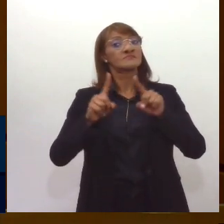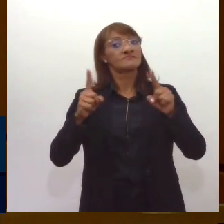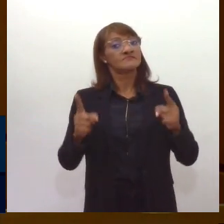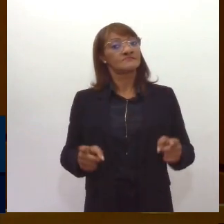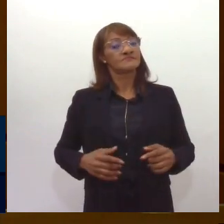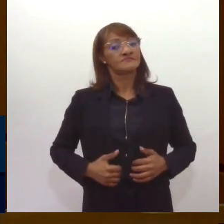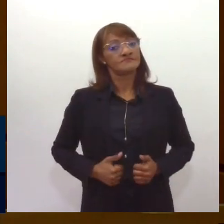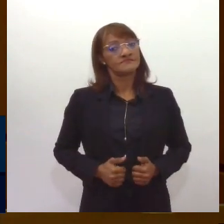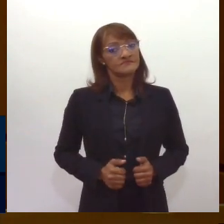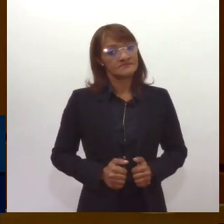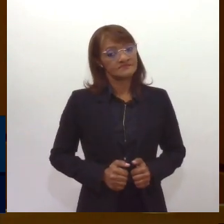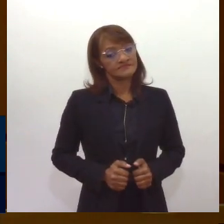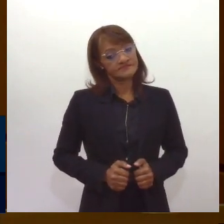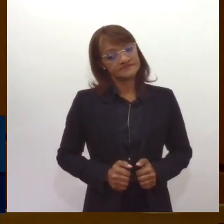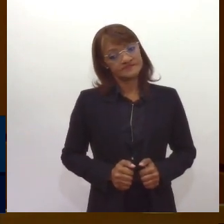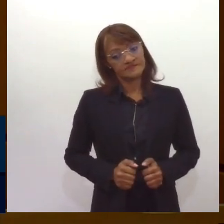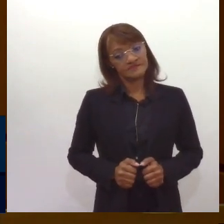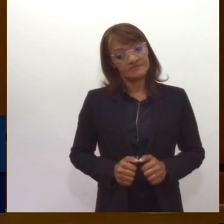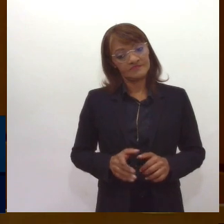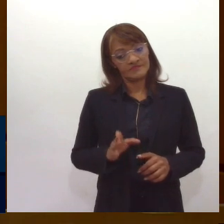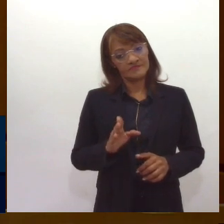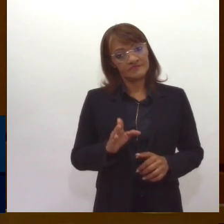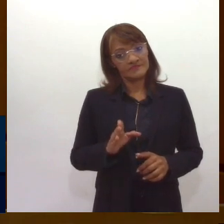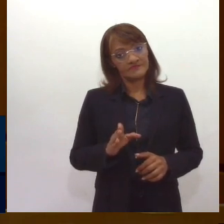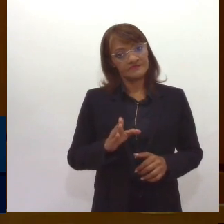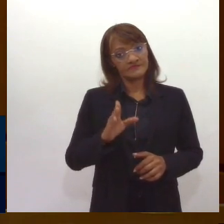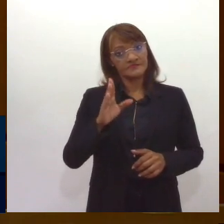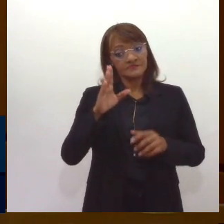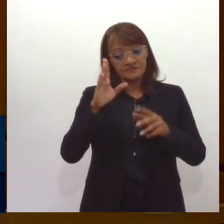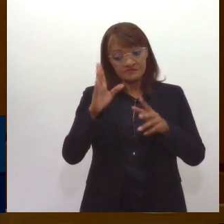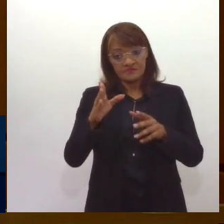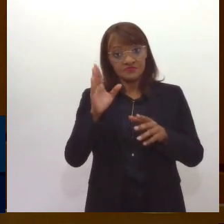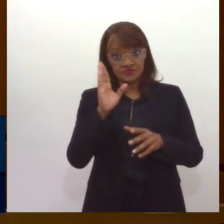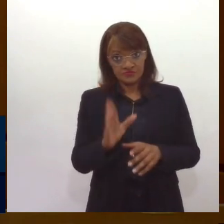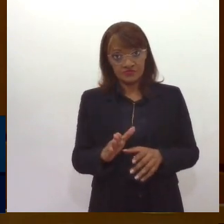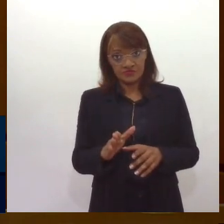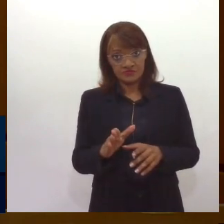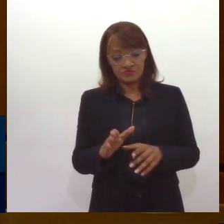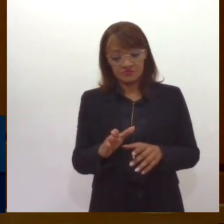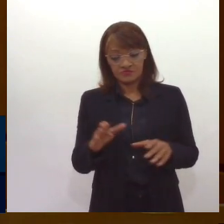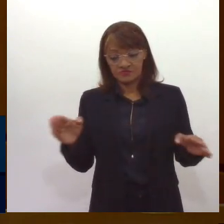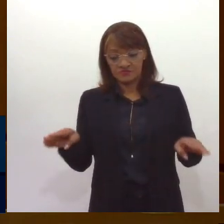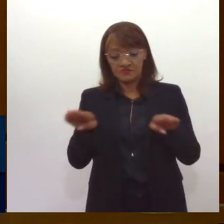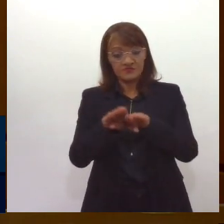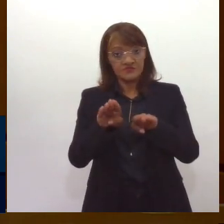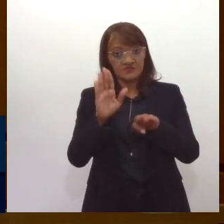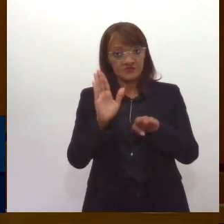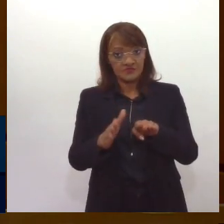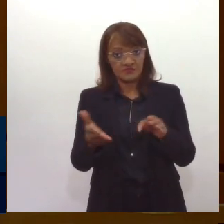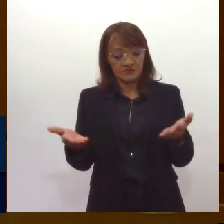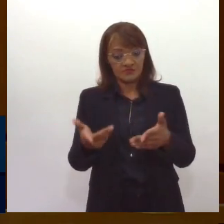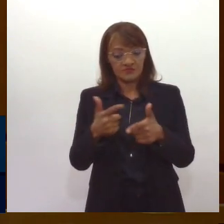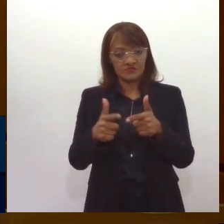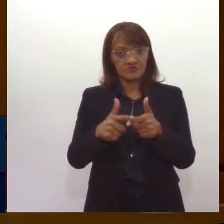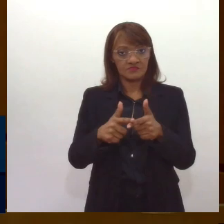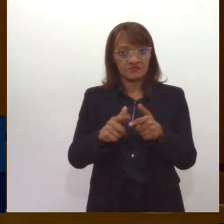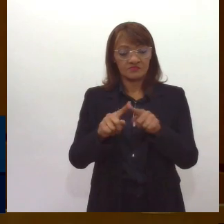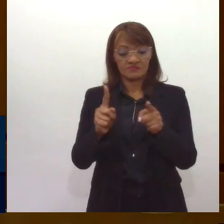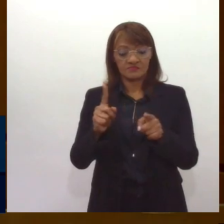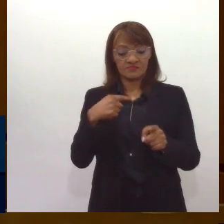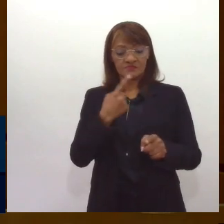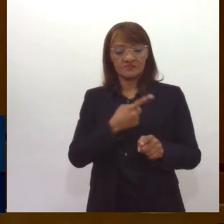pareado a essa situação, a gente precisa, como membros do Poder Legislativo